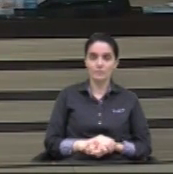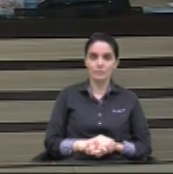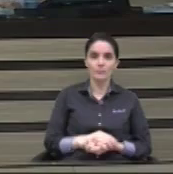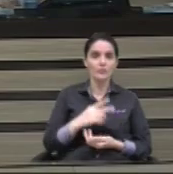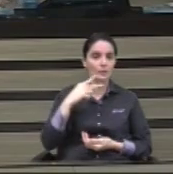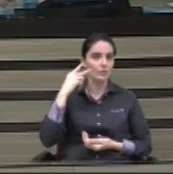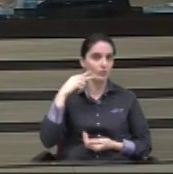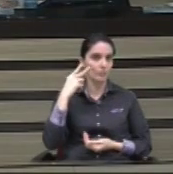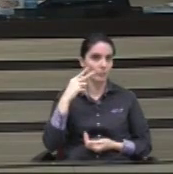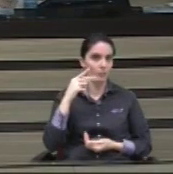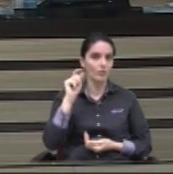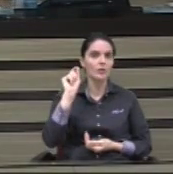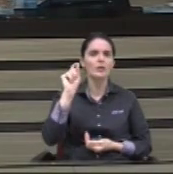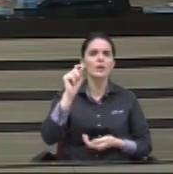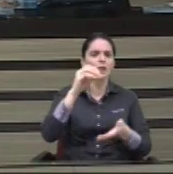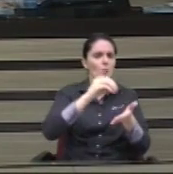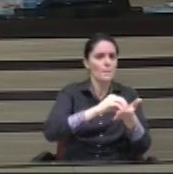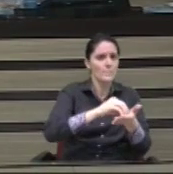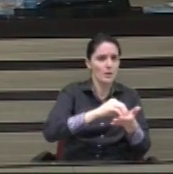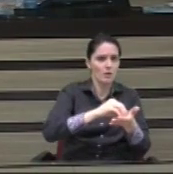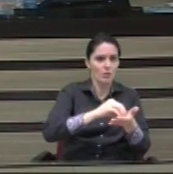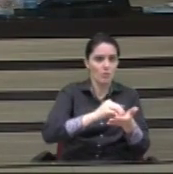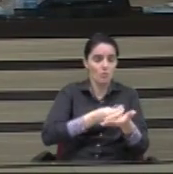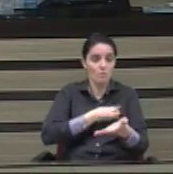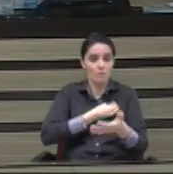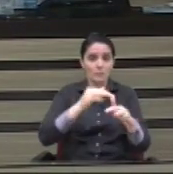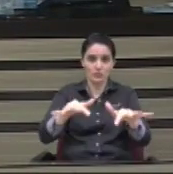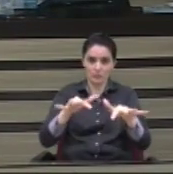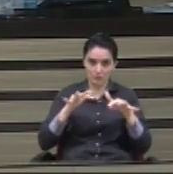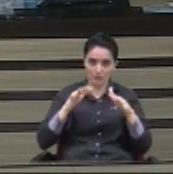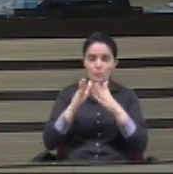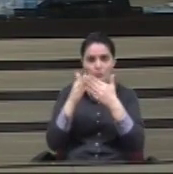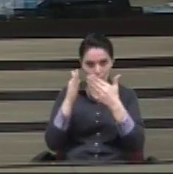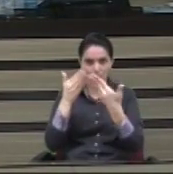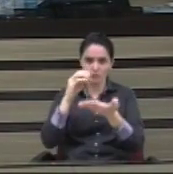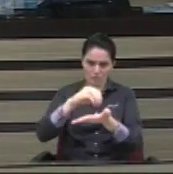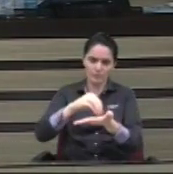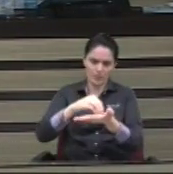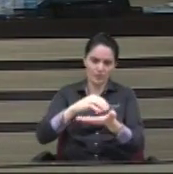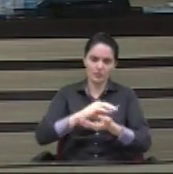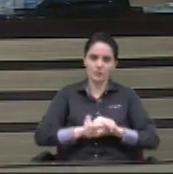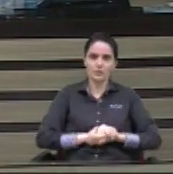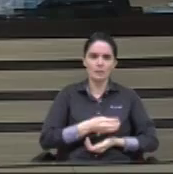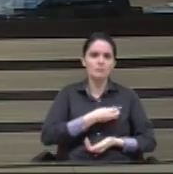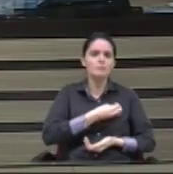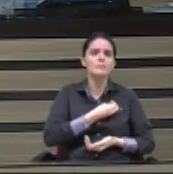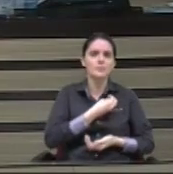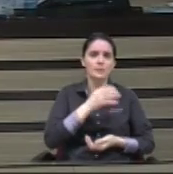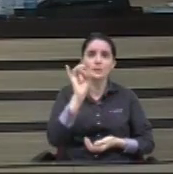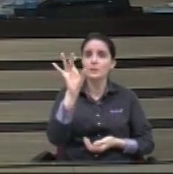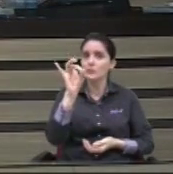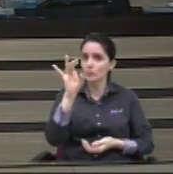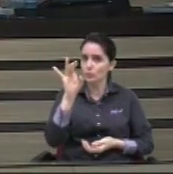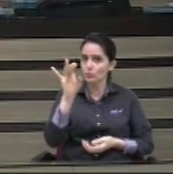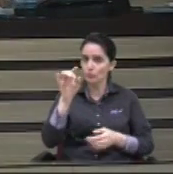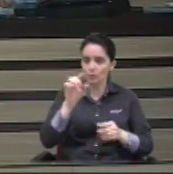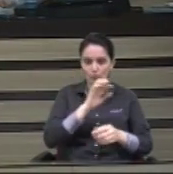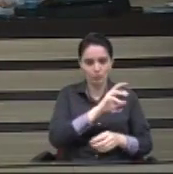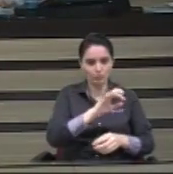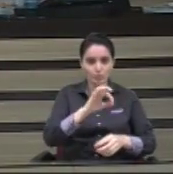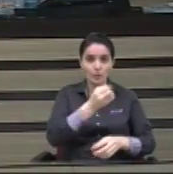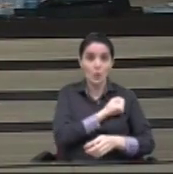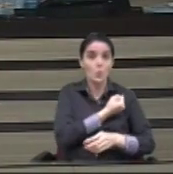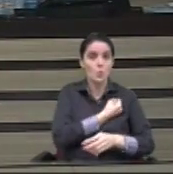Senhores, quem não registrou a presença, por favor, registrem. É só você digitar o número do seu